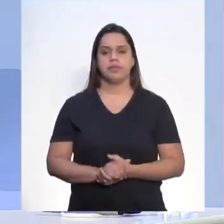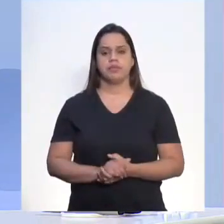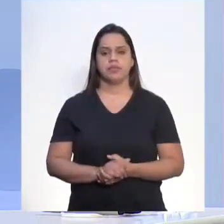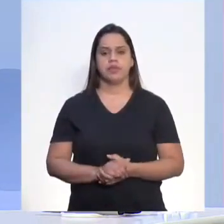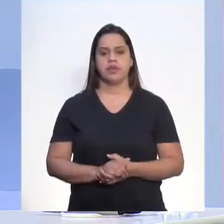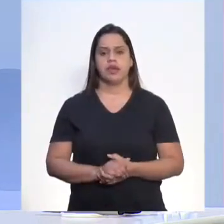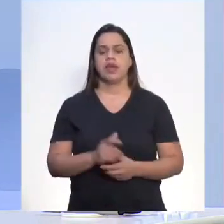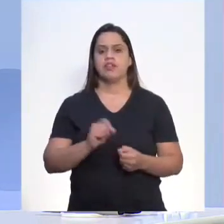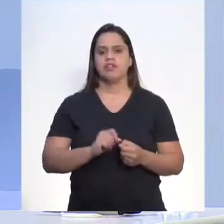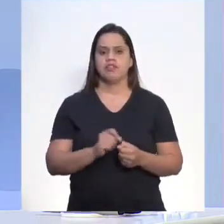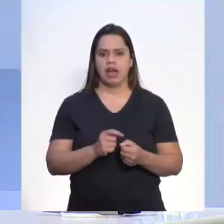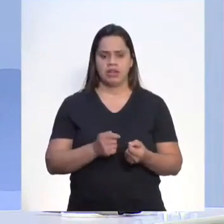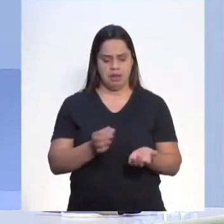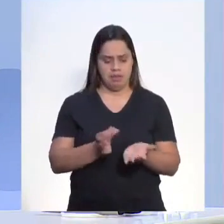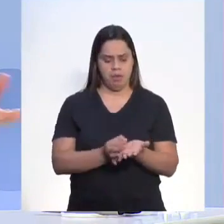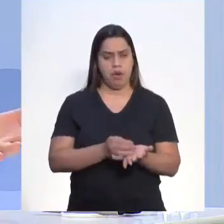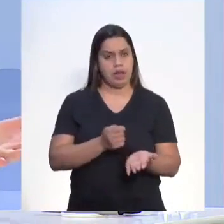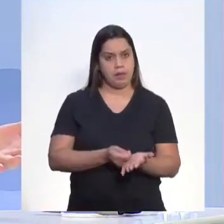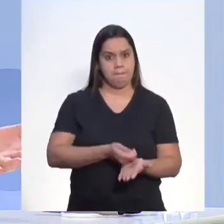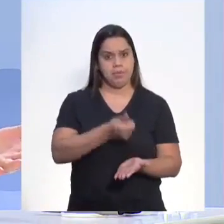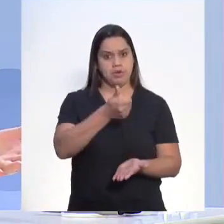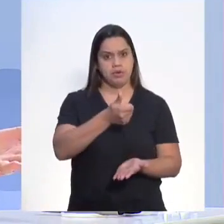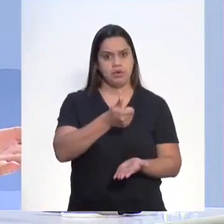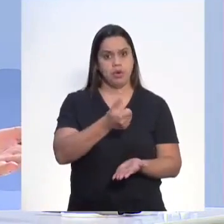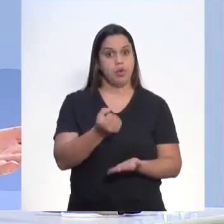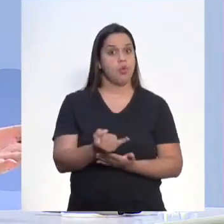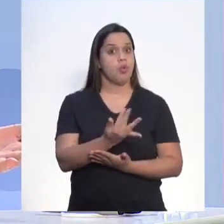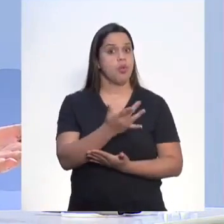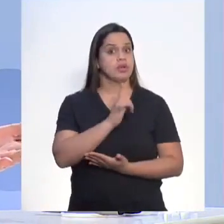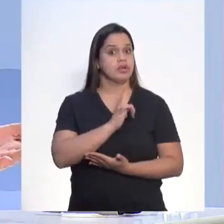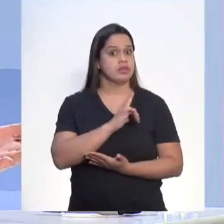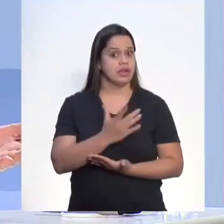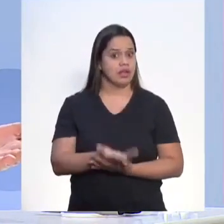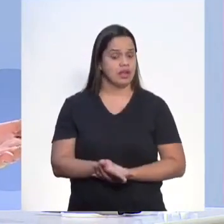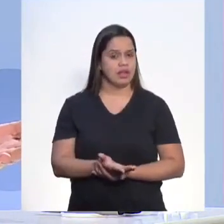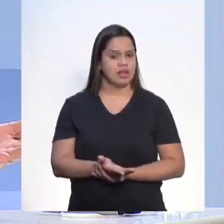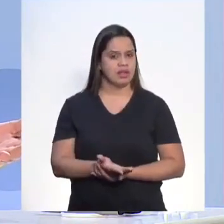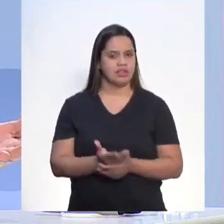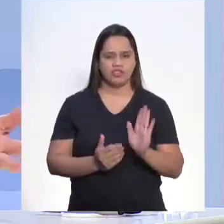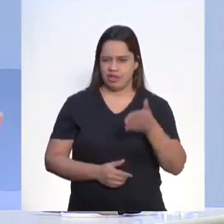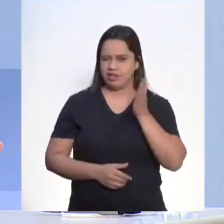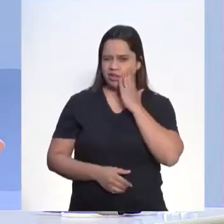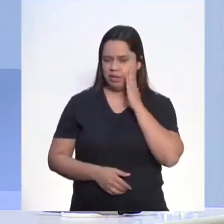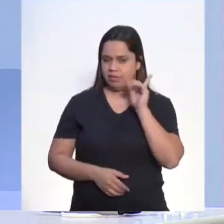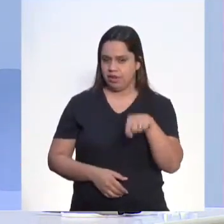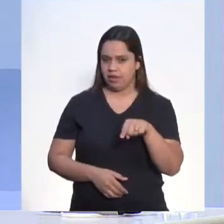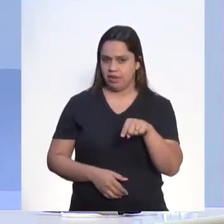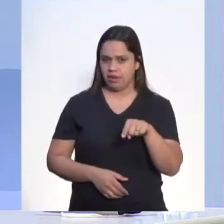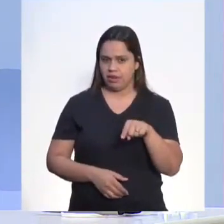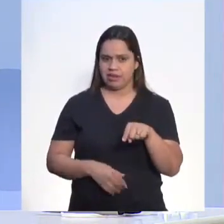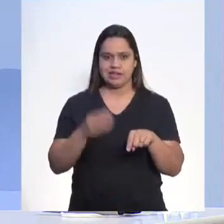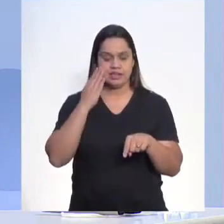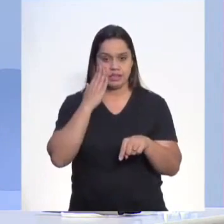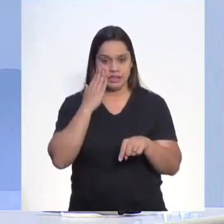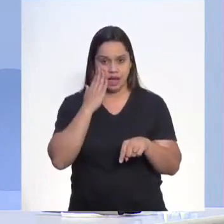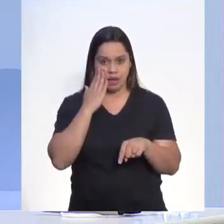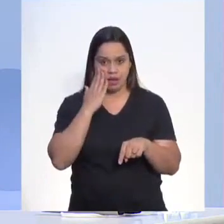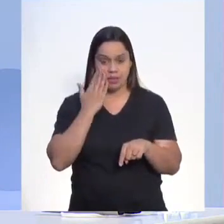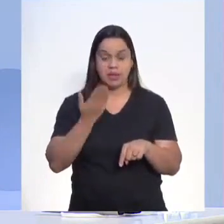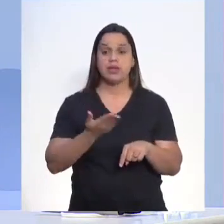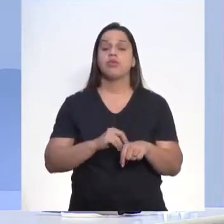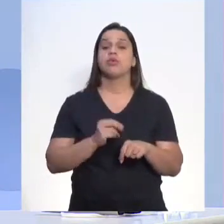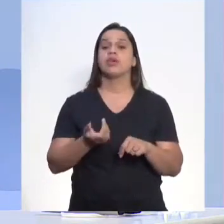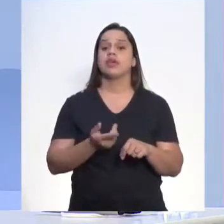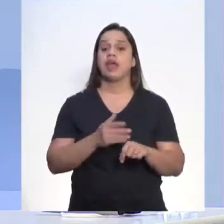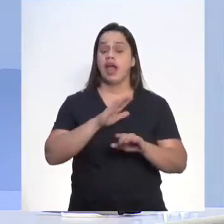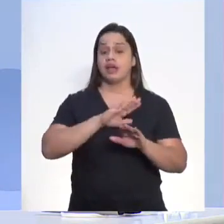lança a moeda agora. Quantas opções você tem? Você já sabe, né? Cara ou coroa? Beleza.